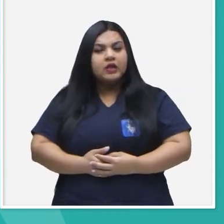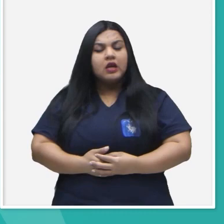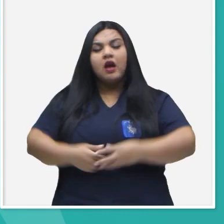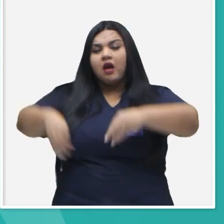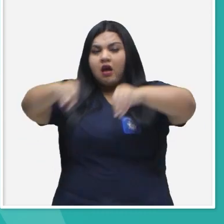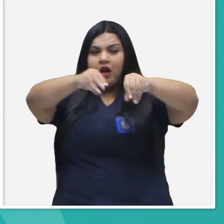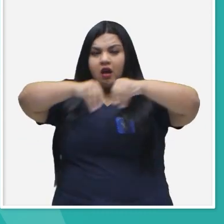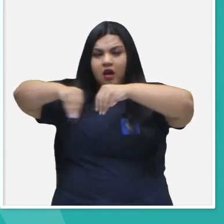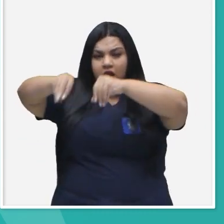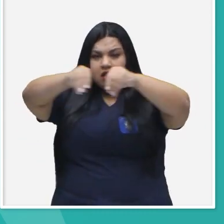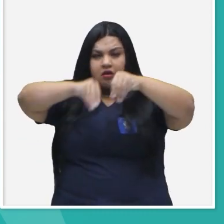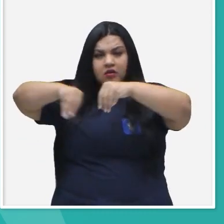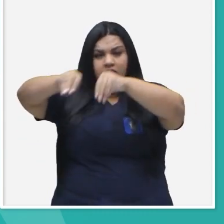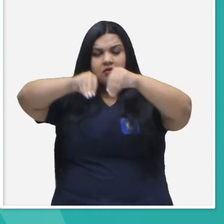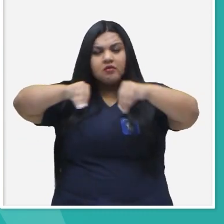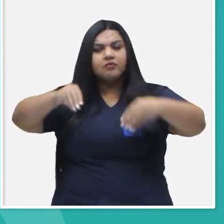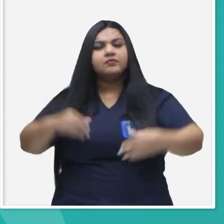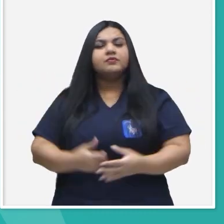areia,